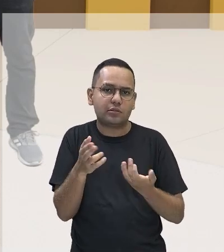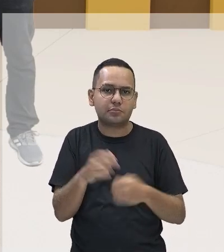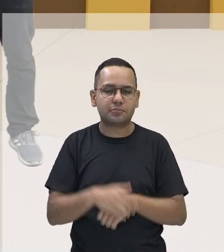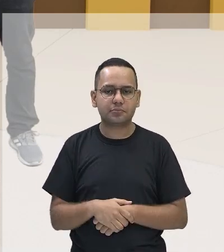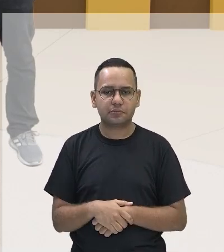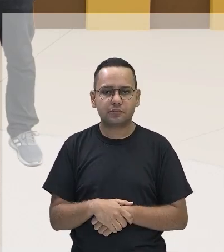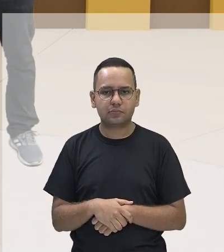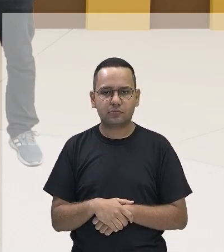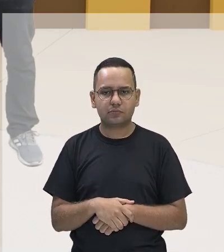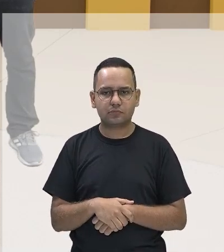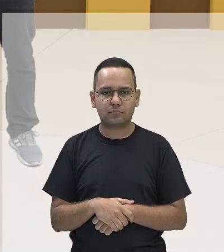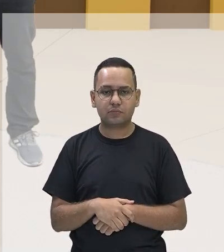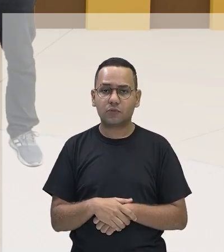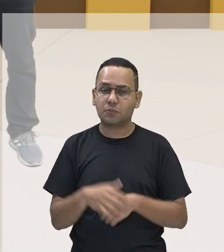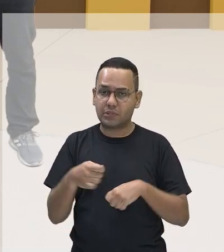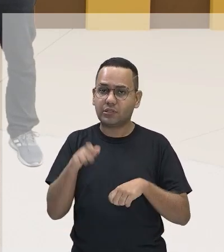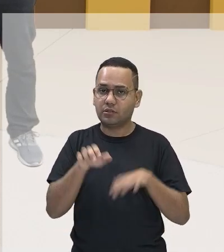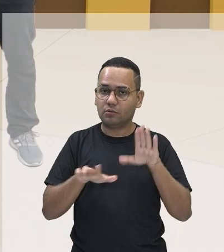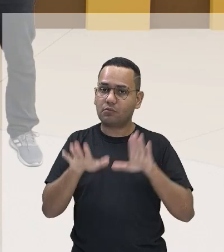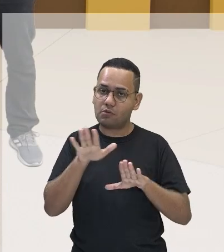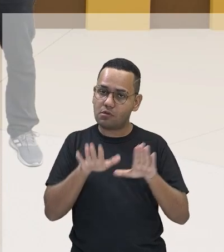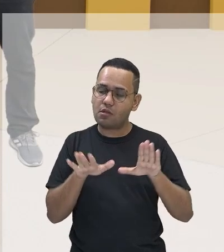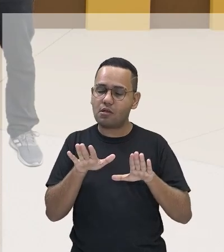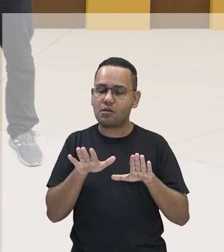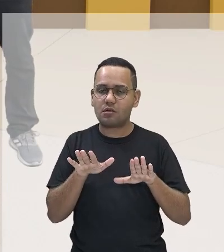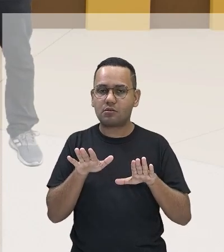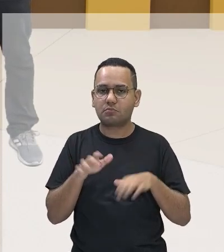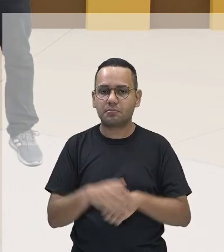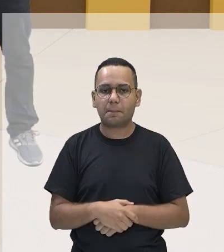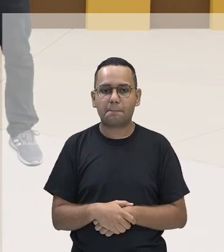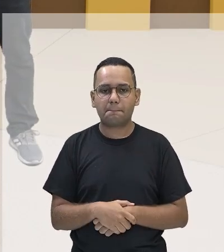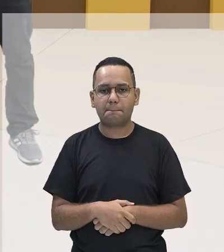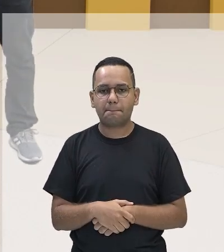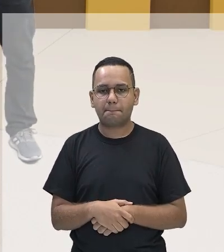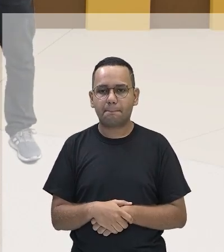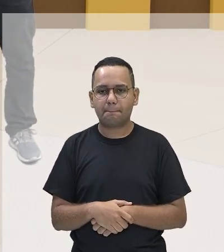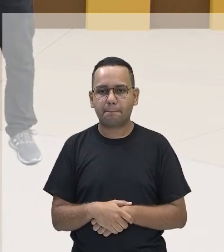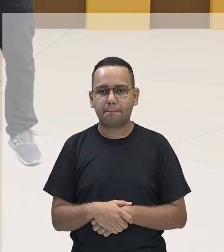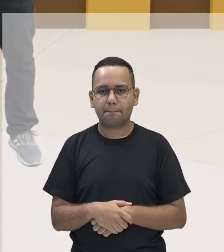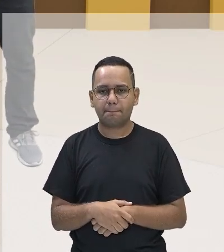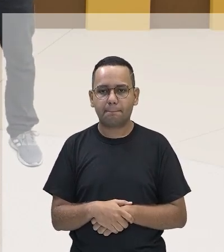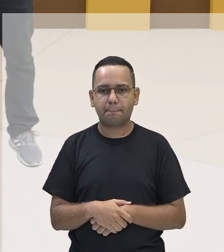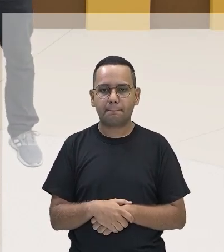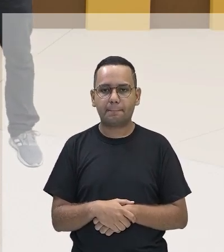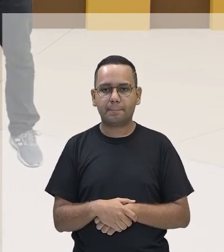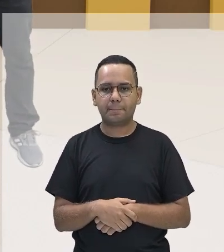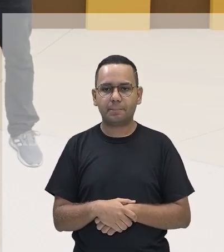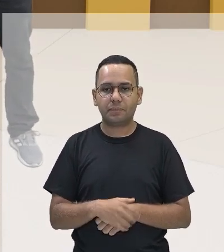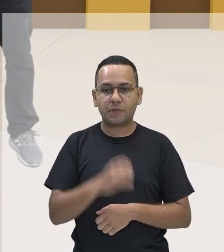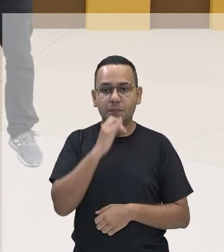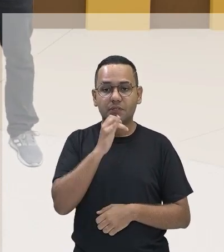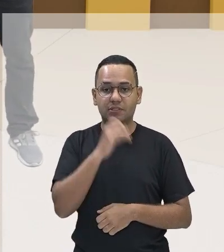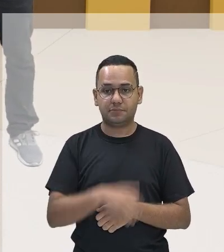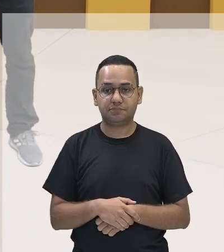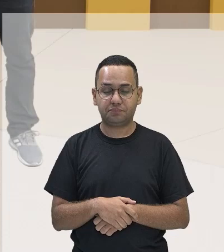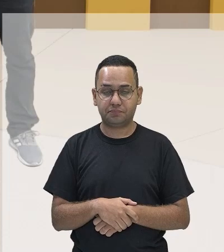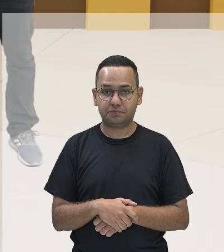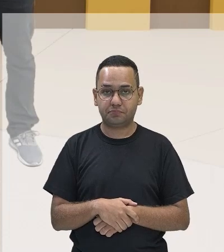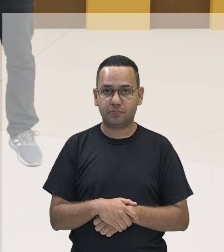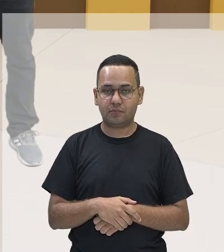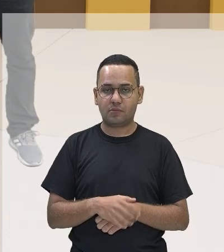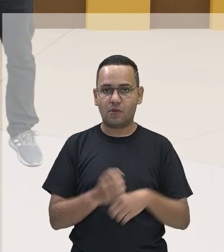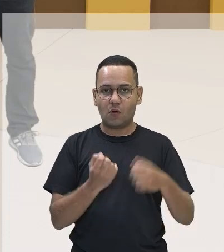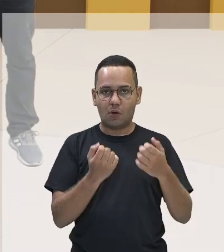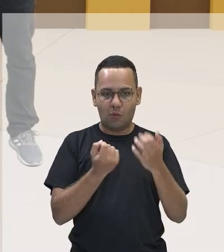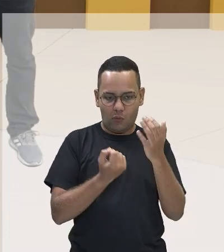cuidado com o que você deseja em relação ao automóvel. E sem contar de que, às vezes, automóveis a gente compra financiado, né?